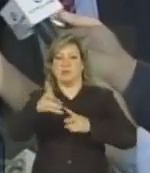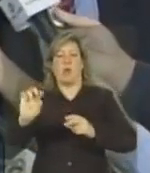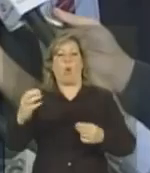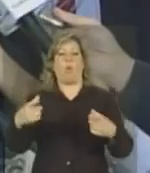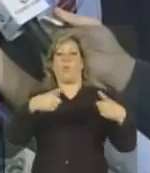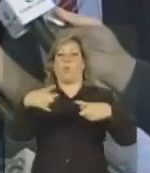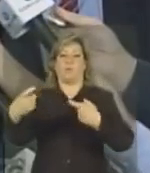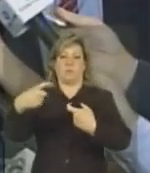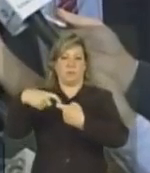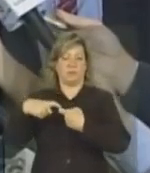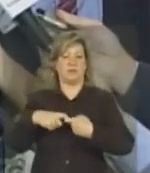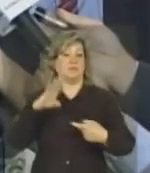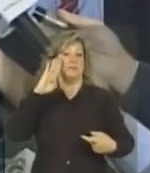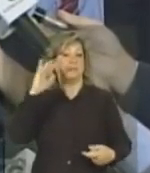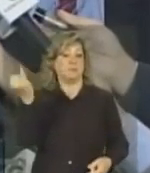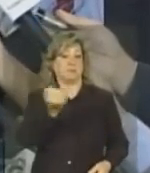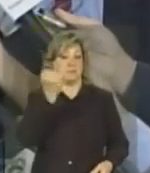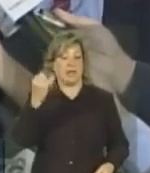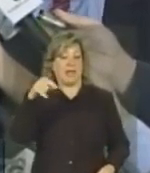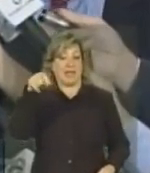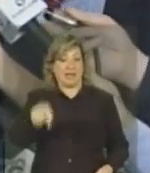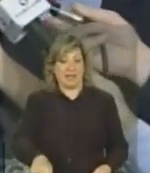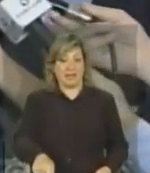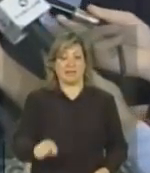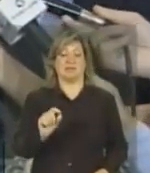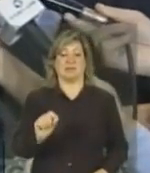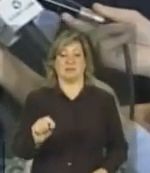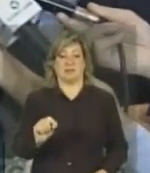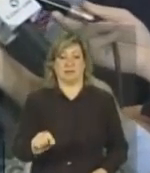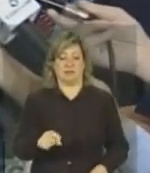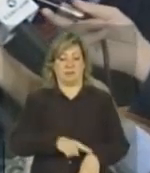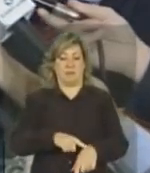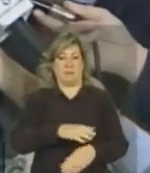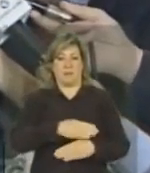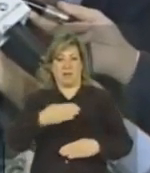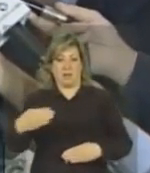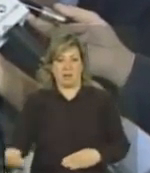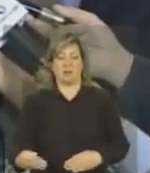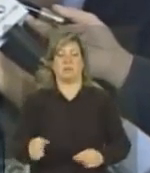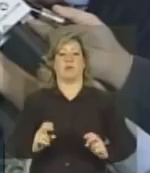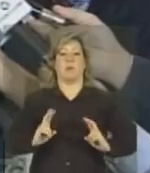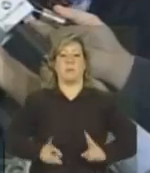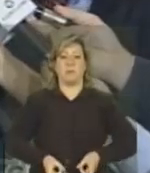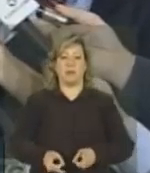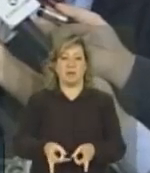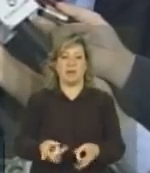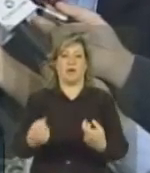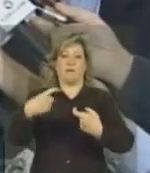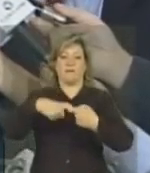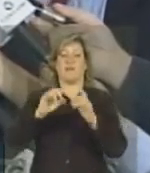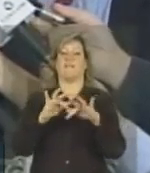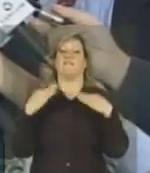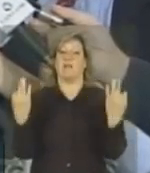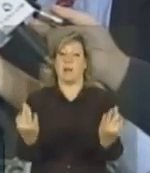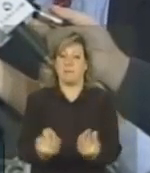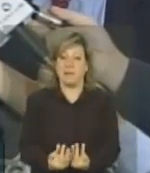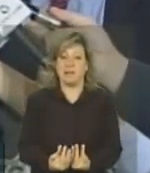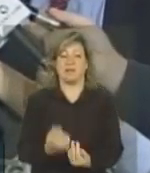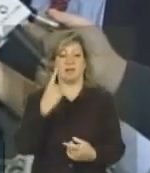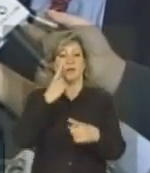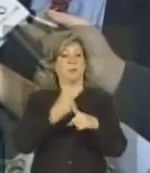parceira, o fundamental é que essa pessoa, nesse período, mantenha os seus vínculos com a família,